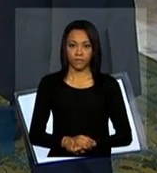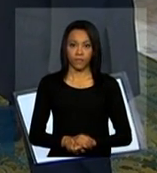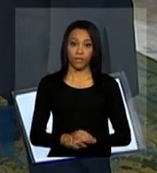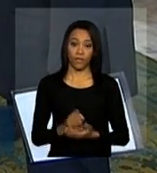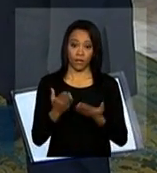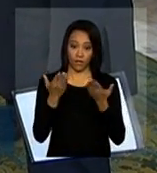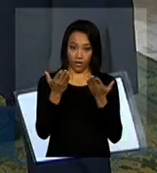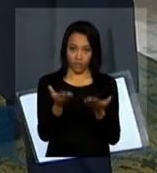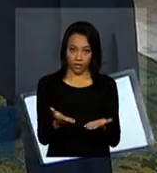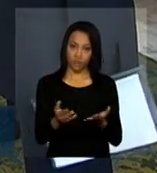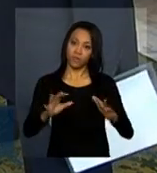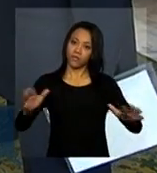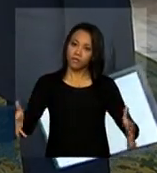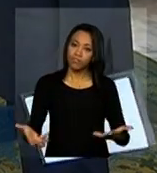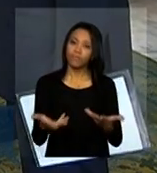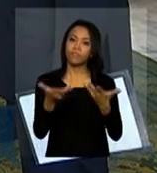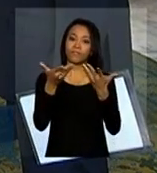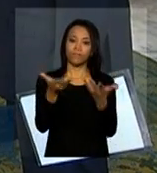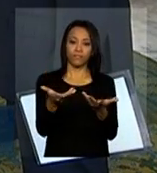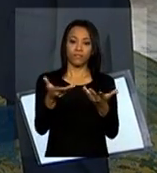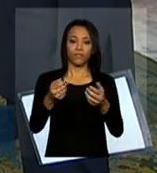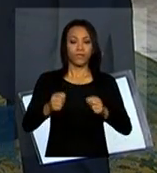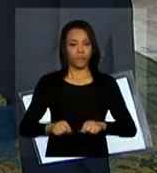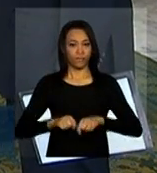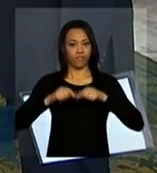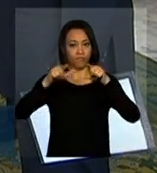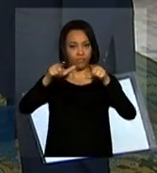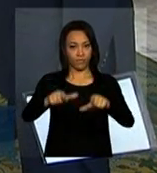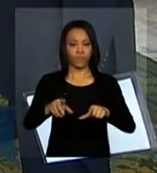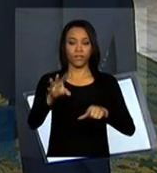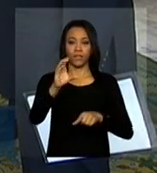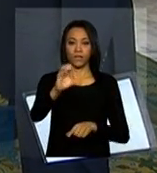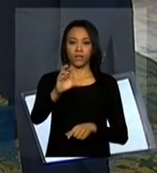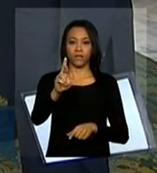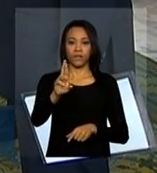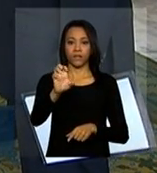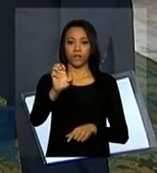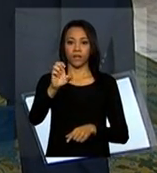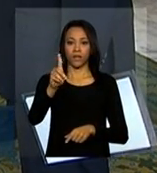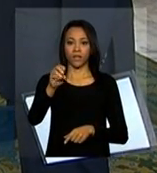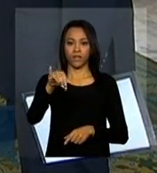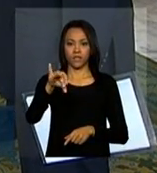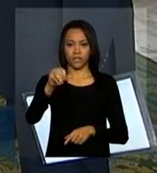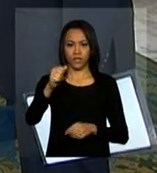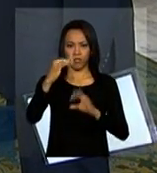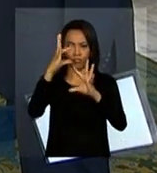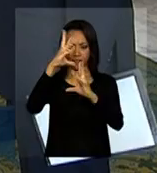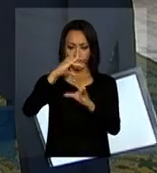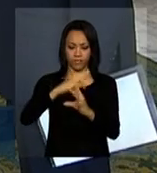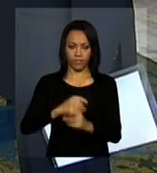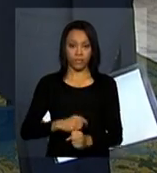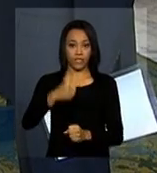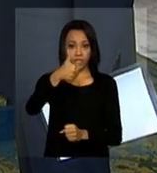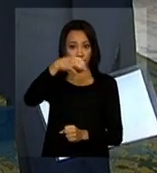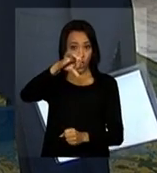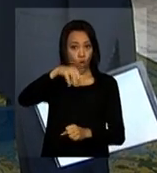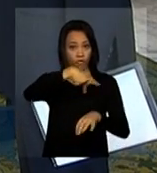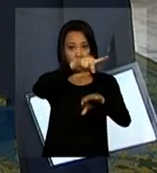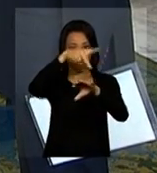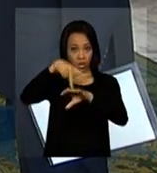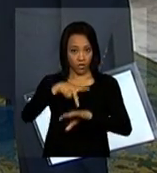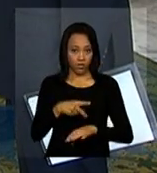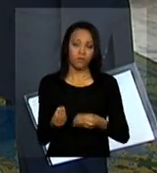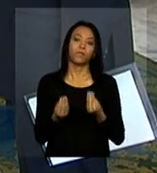Essa é a cerimônia de entrega de credenciais dos embaixadores de 19 países à presidenta Dilma